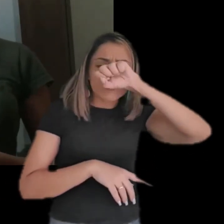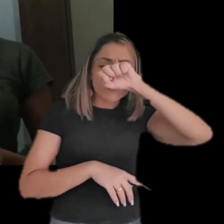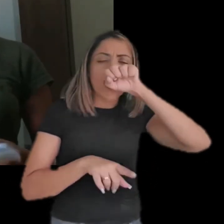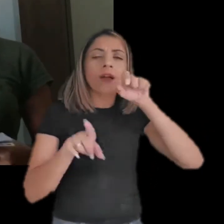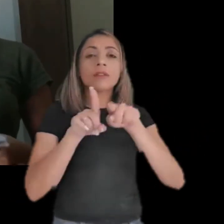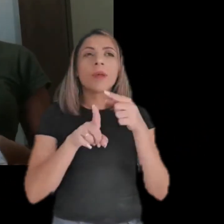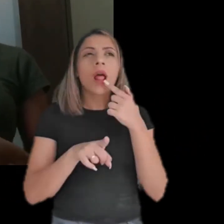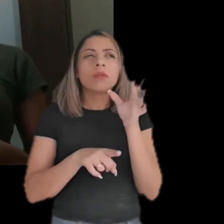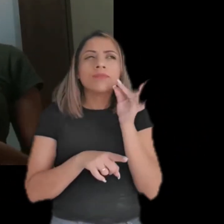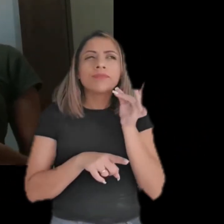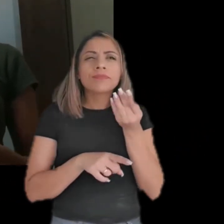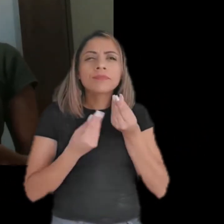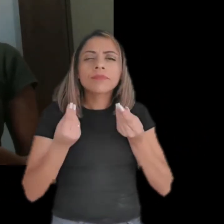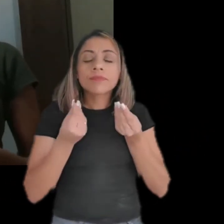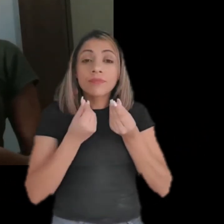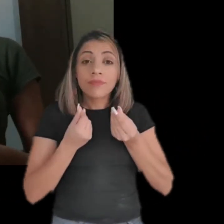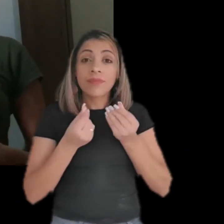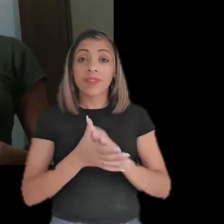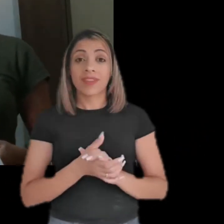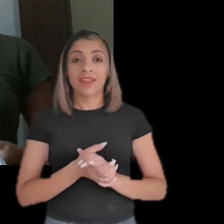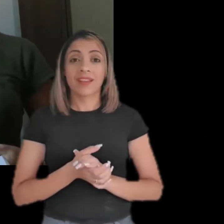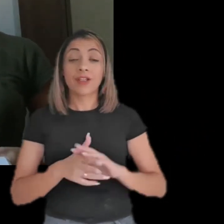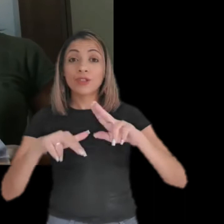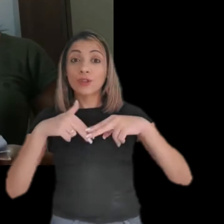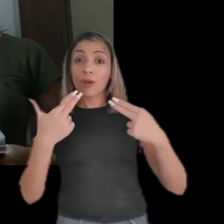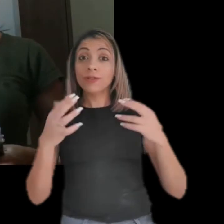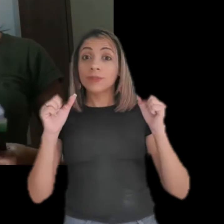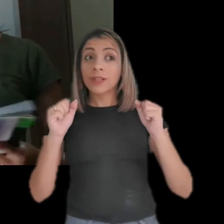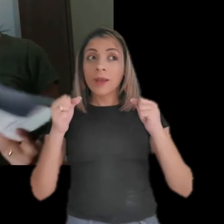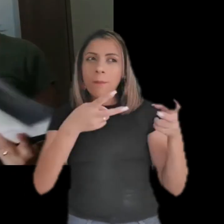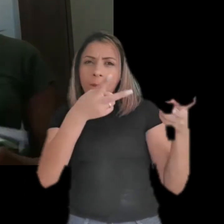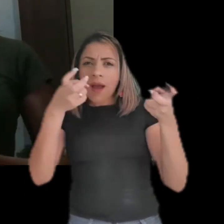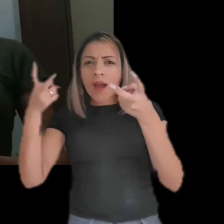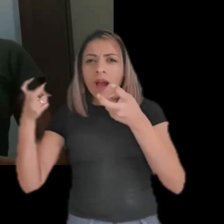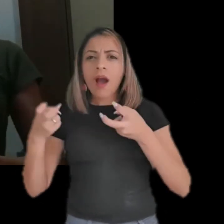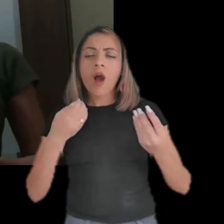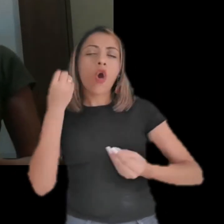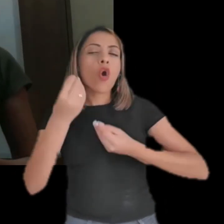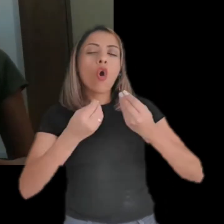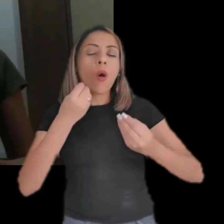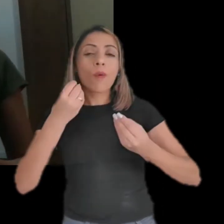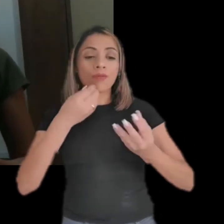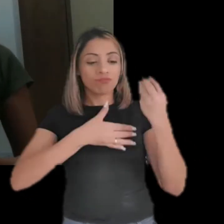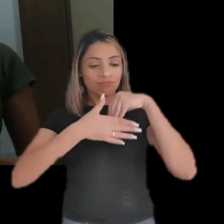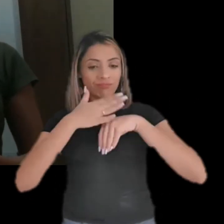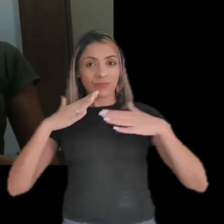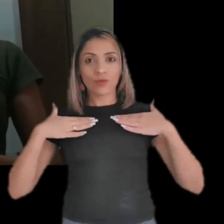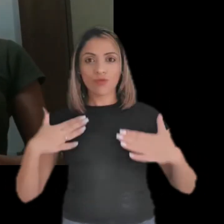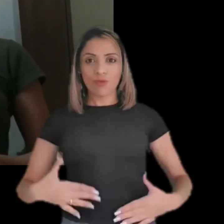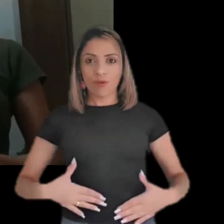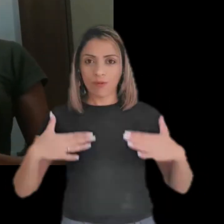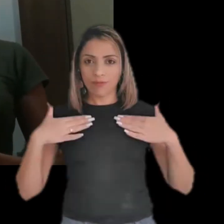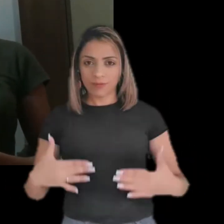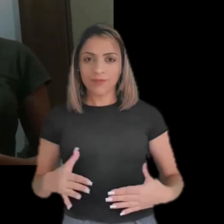completa aí os nossos 5 sentidos, que nós podemos perceber aí tudo que está fora do nosso corpo, tudo